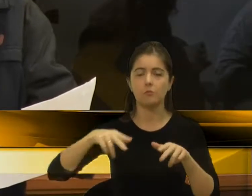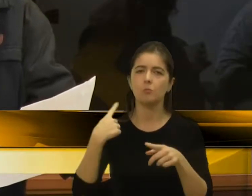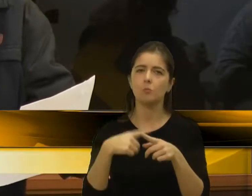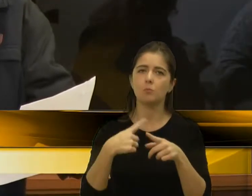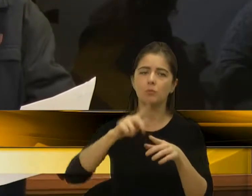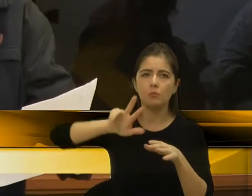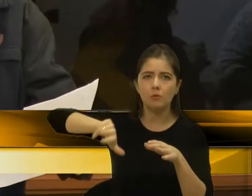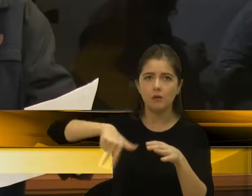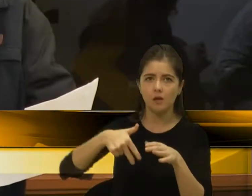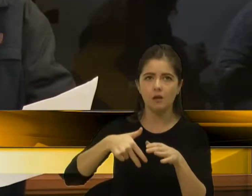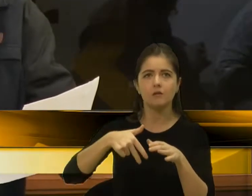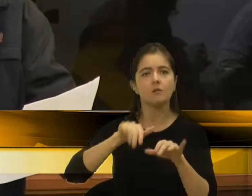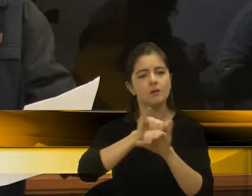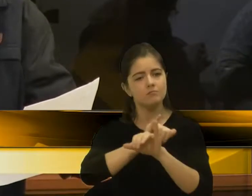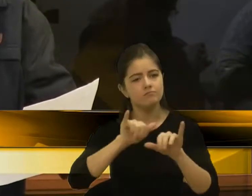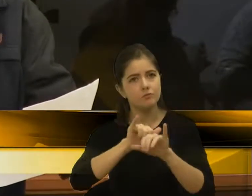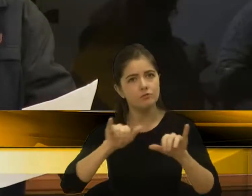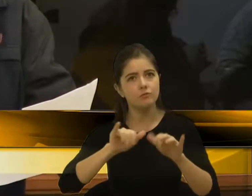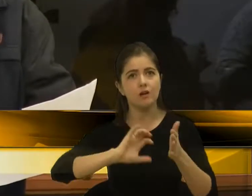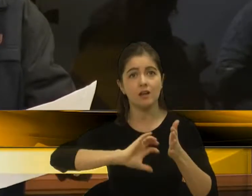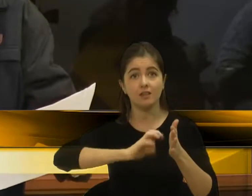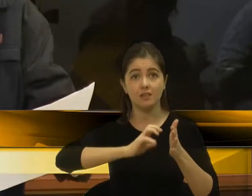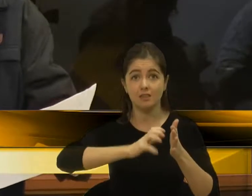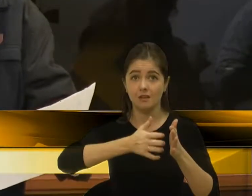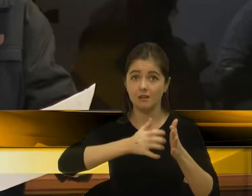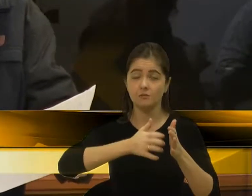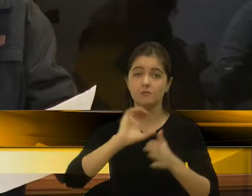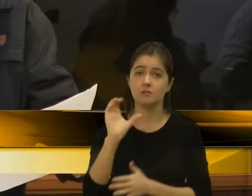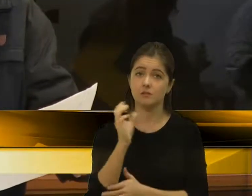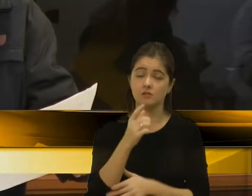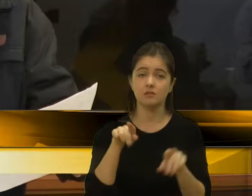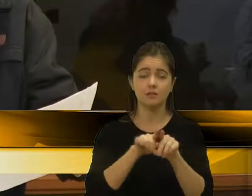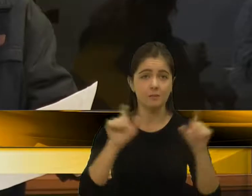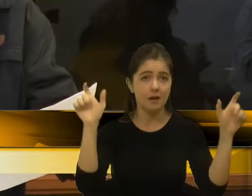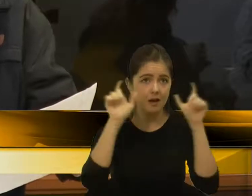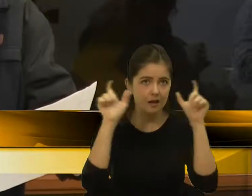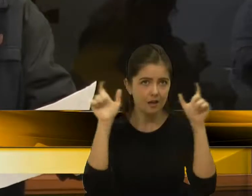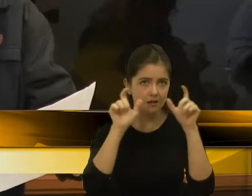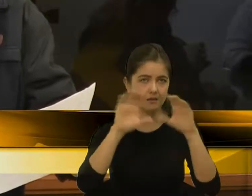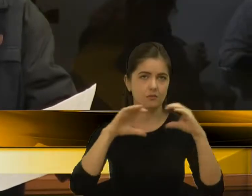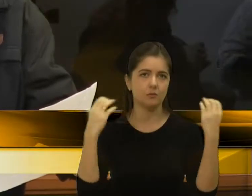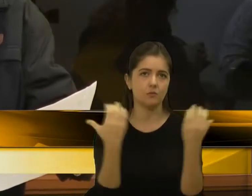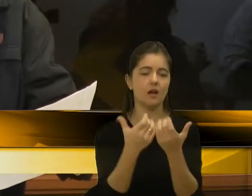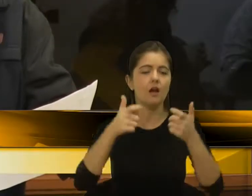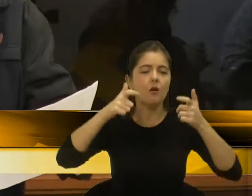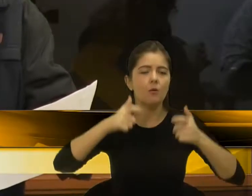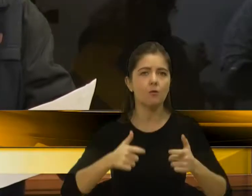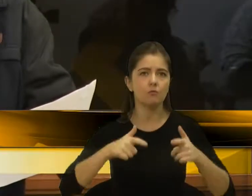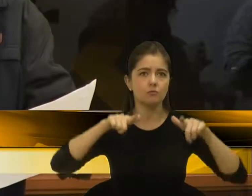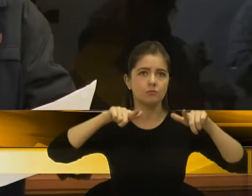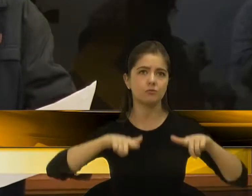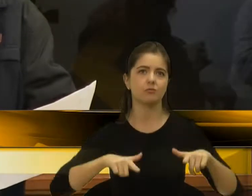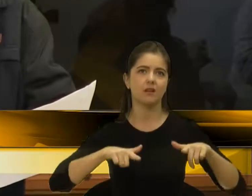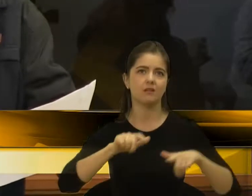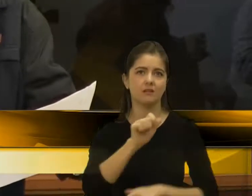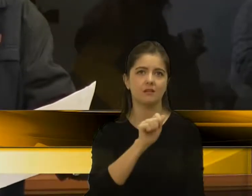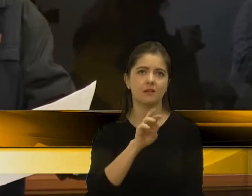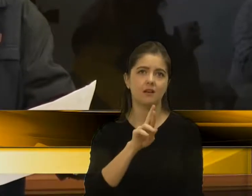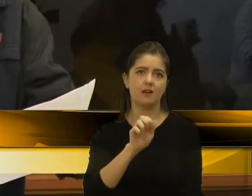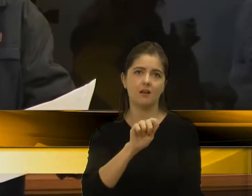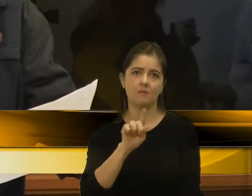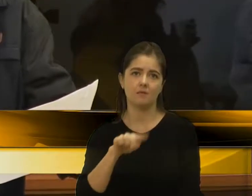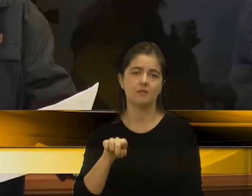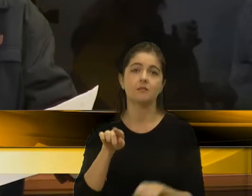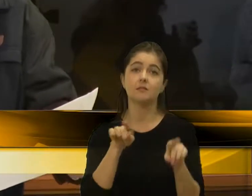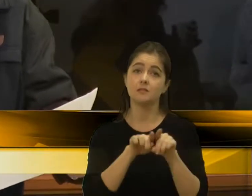divulgar dados científicos, bem como alertar a comunidade onde a Abras encontra-se, além de esclarecimentos acerca